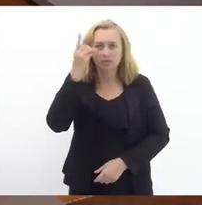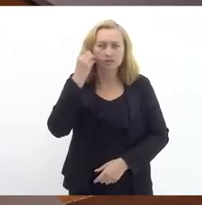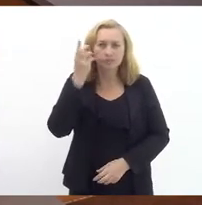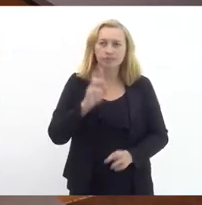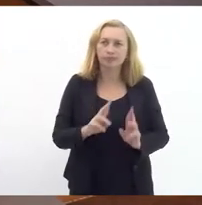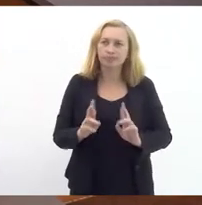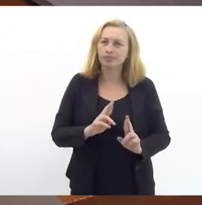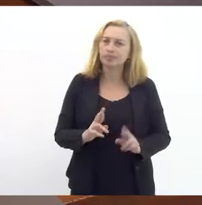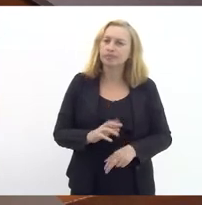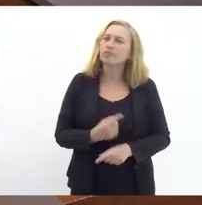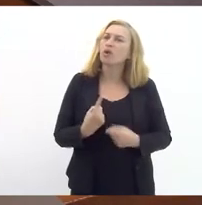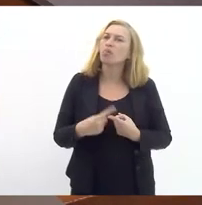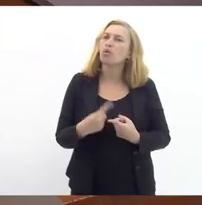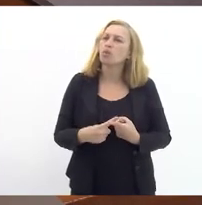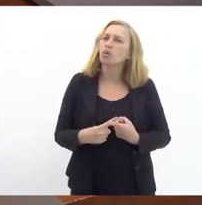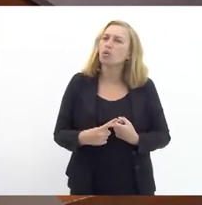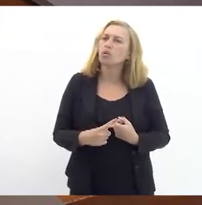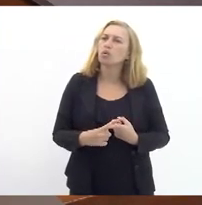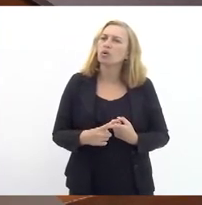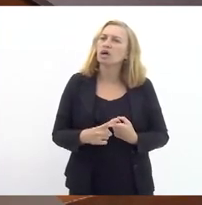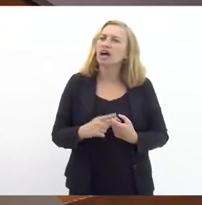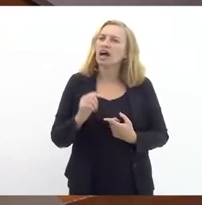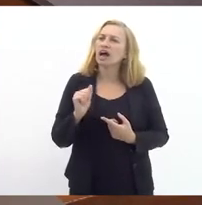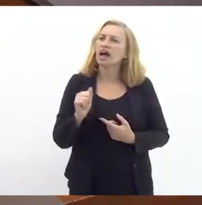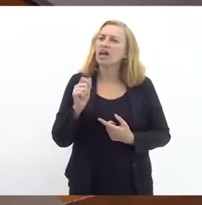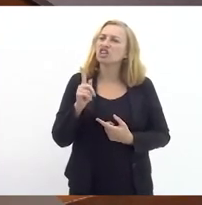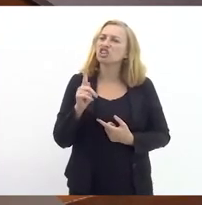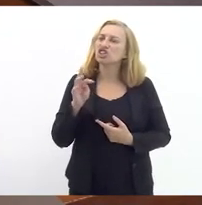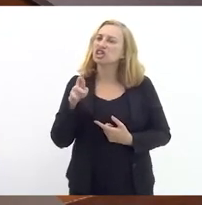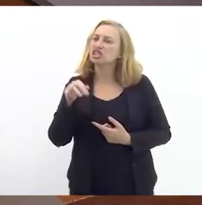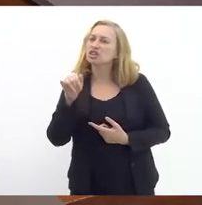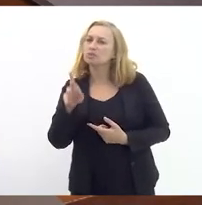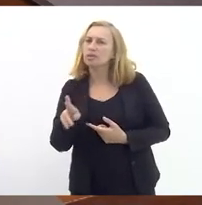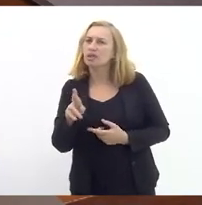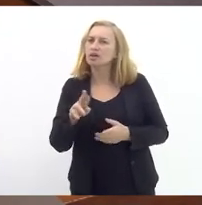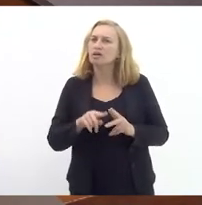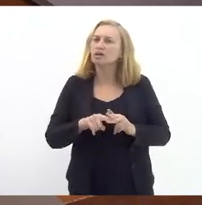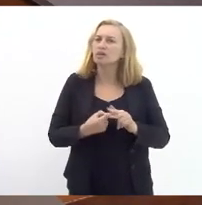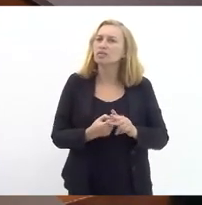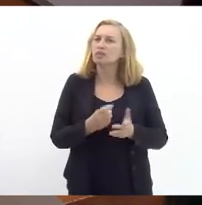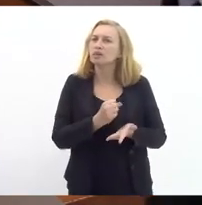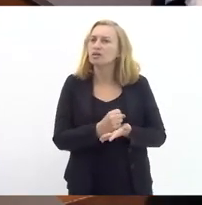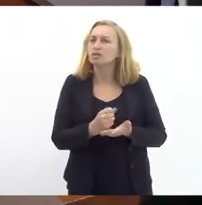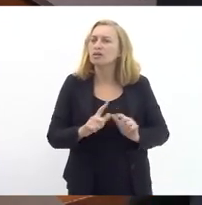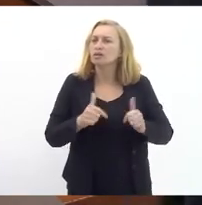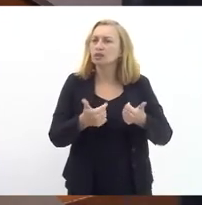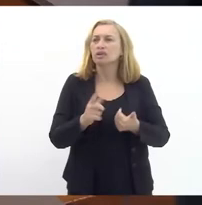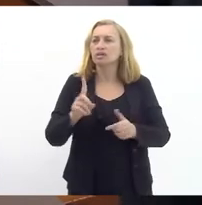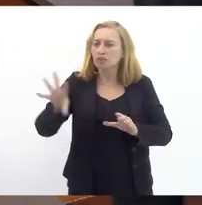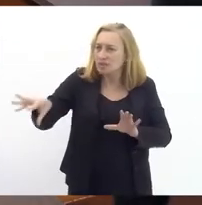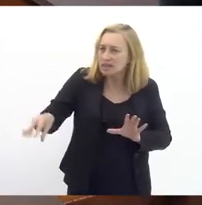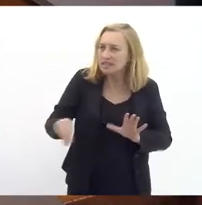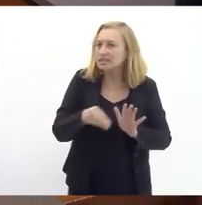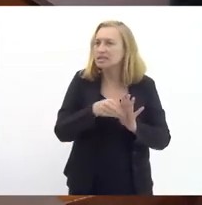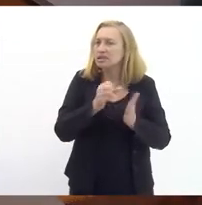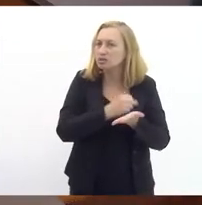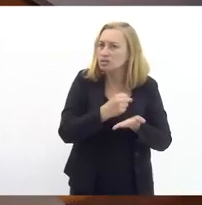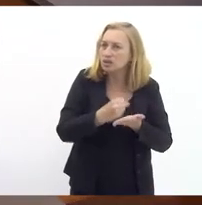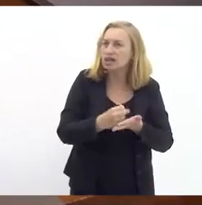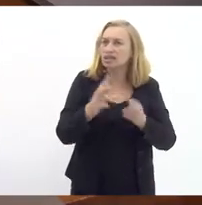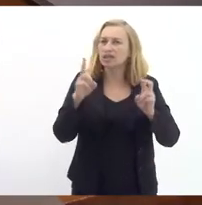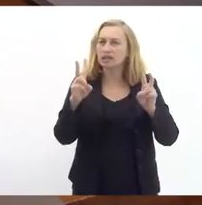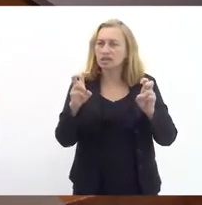relação, a senhora perguntou por que a Getransp não atuou para ajustar o contrato, na verdade. Não, para colocar no contrato essas